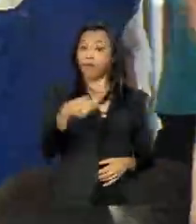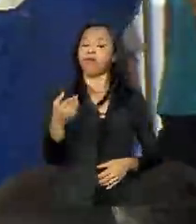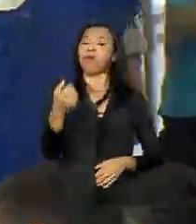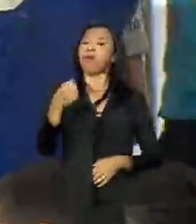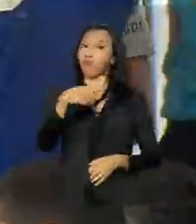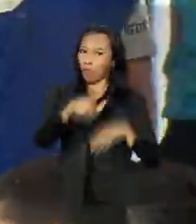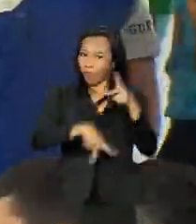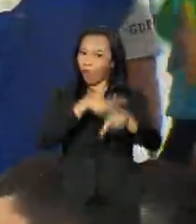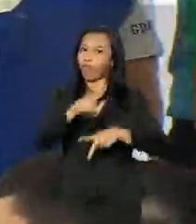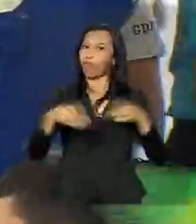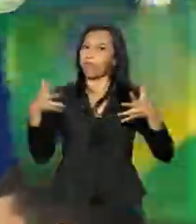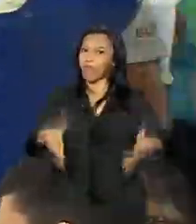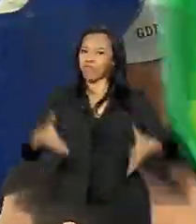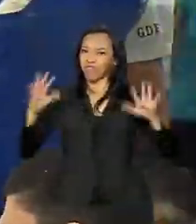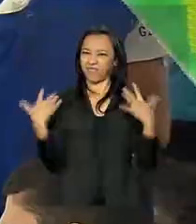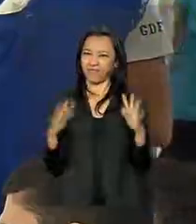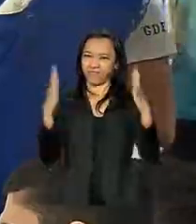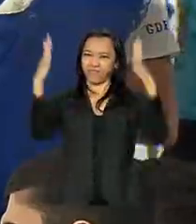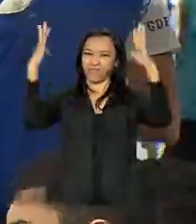participou e vibrou.